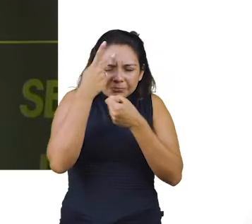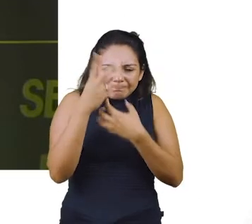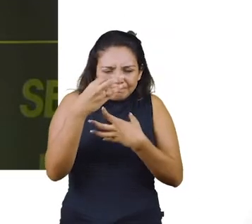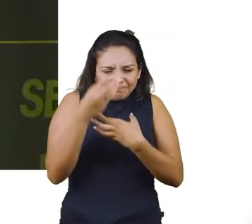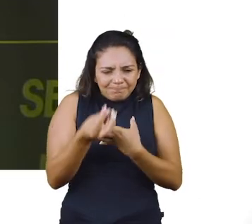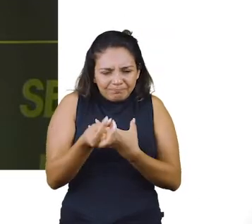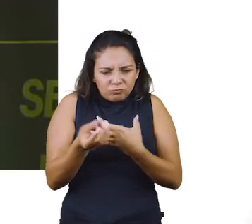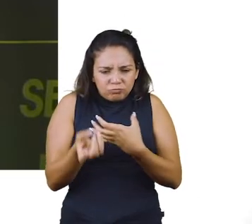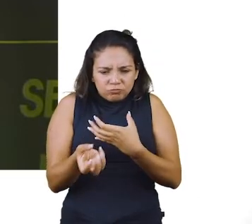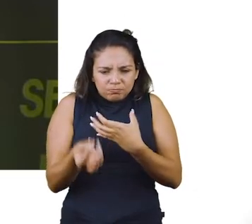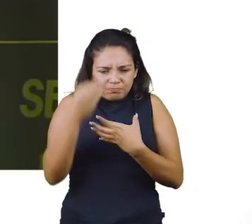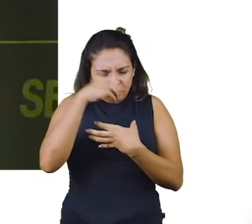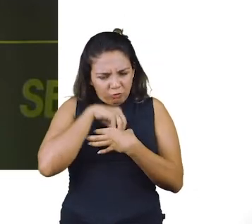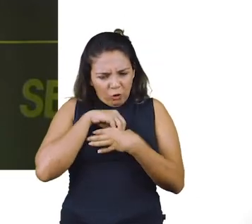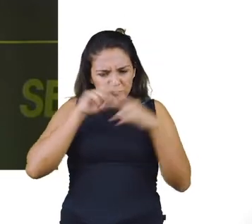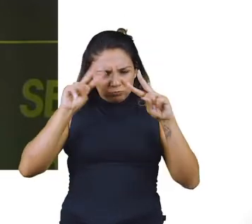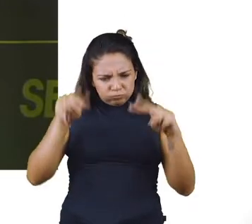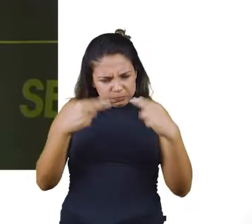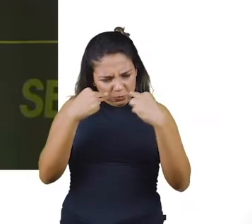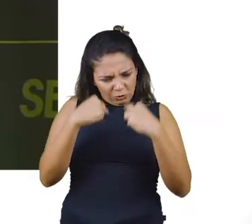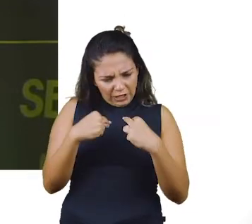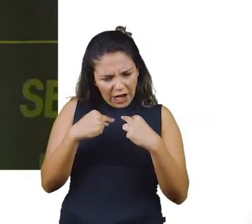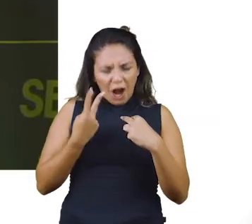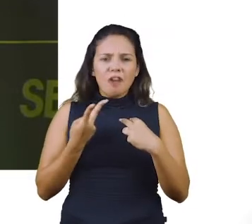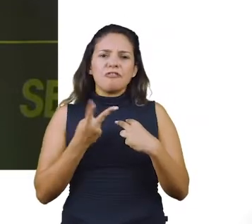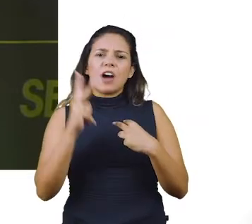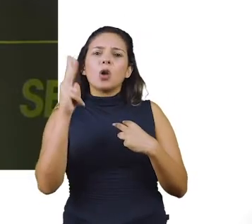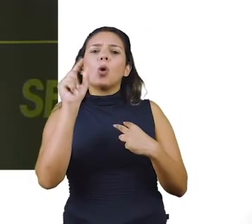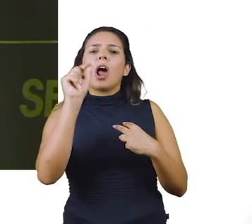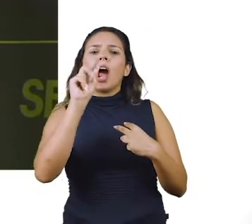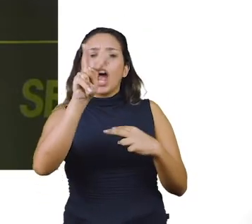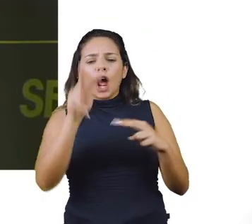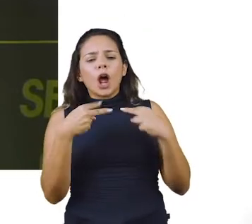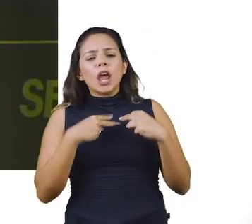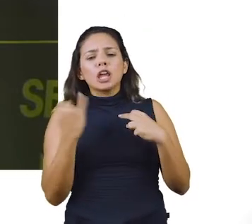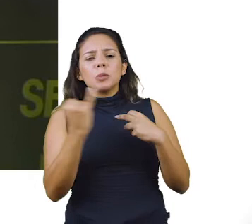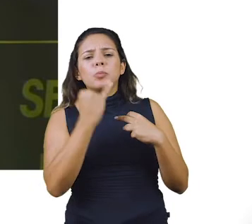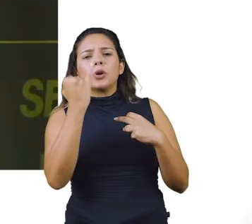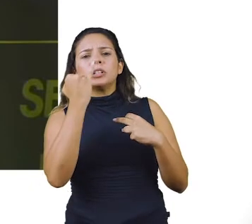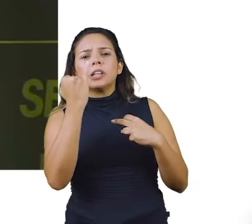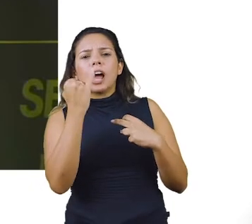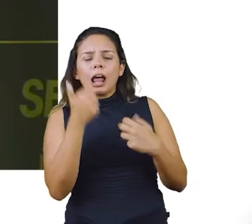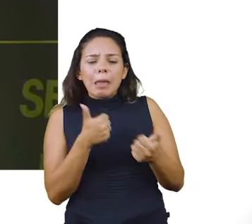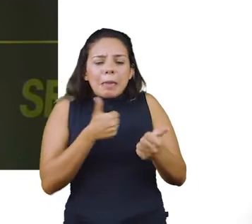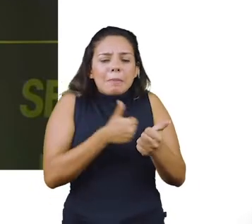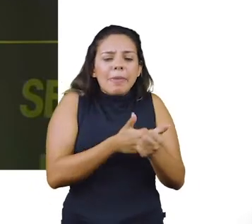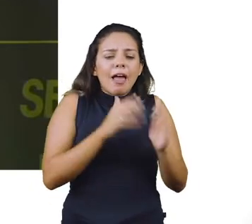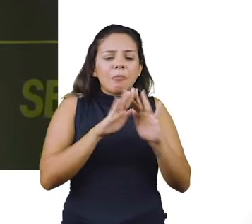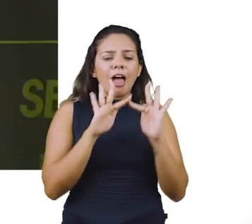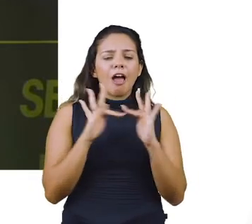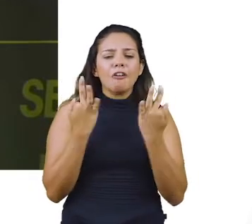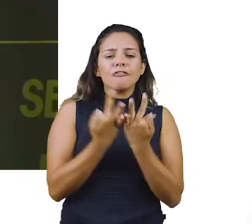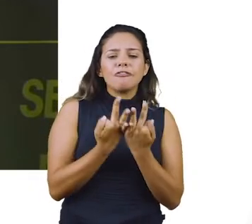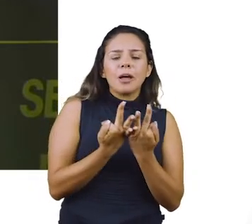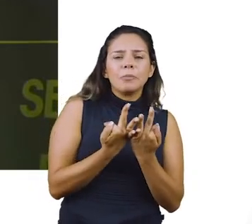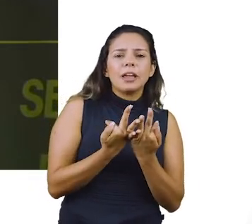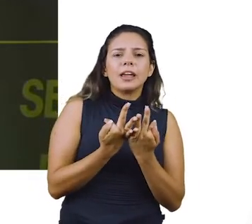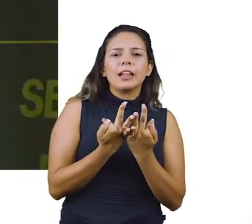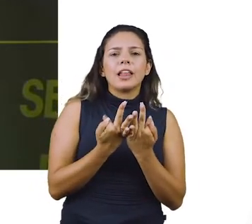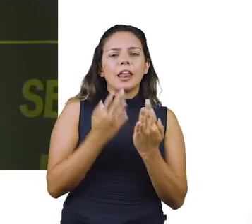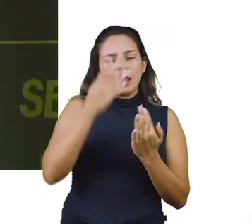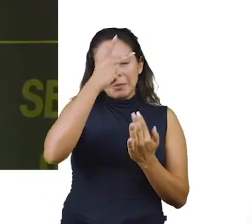dentro da gente, de repensar muitos valores, de estar mais perto de quem a gente ama, ser mais